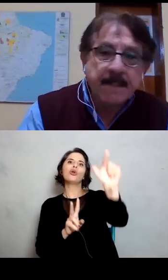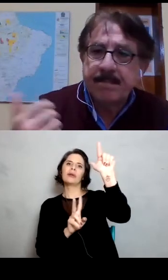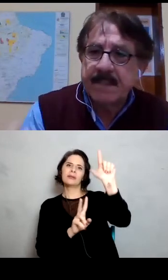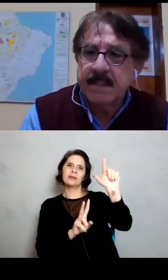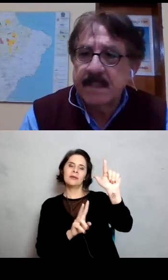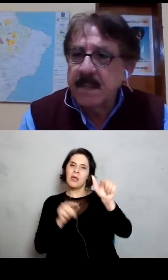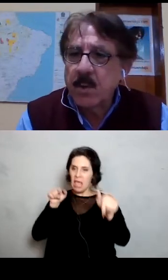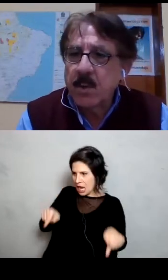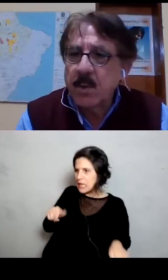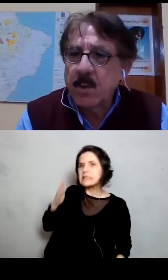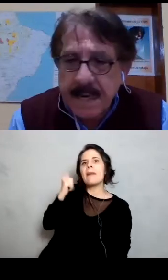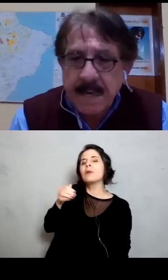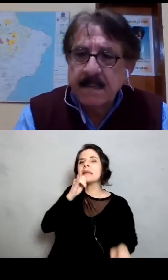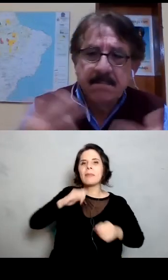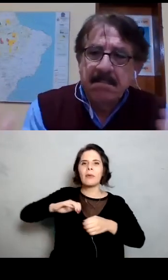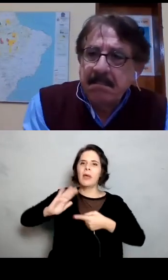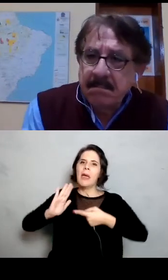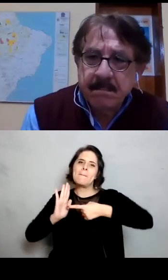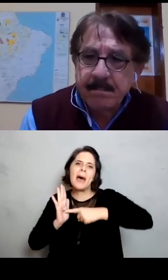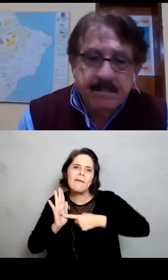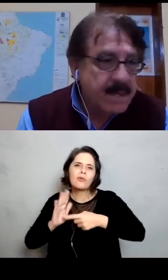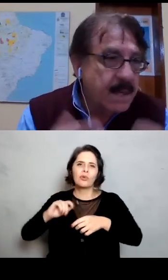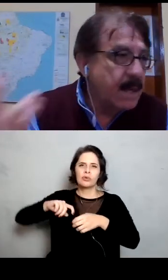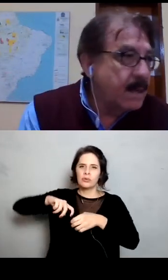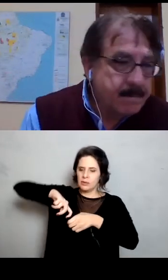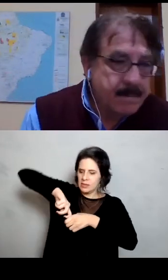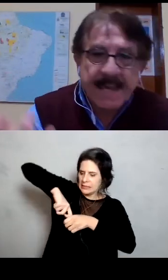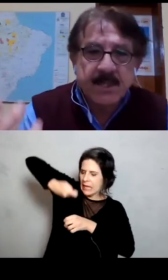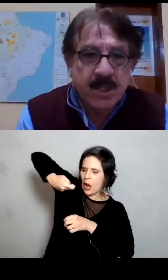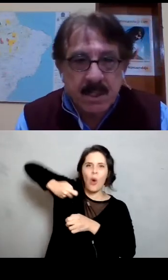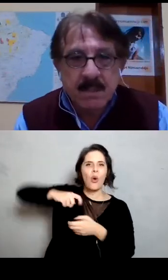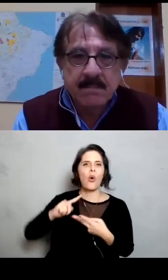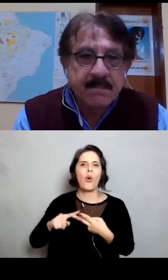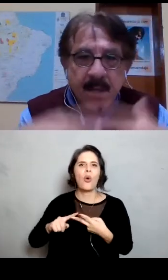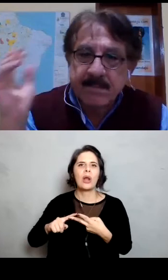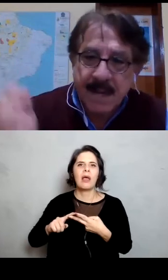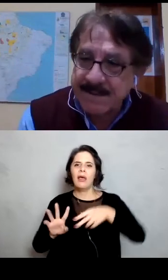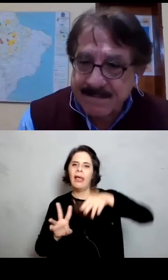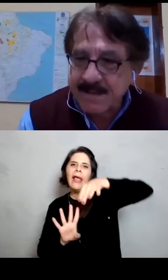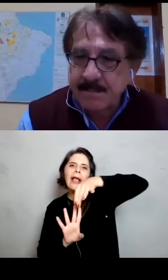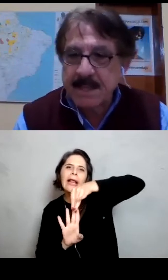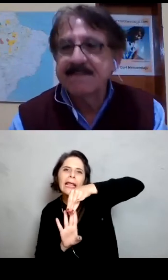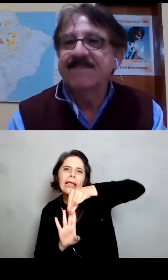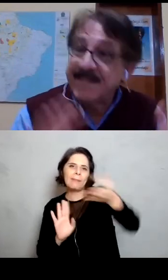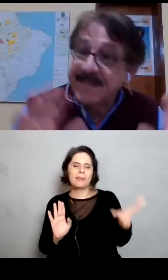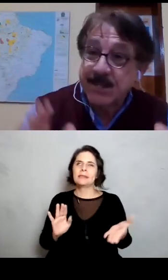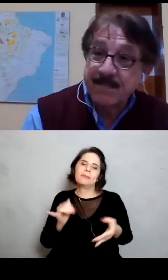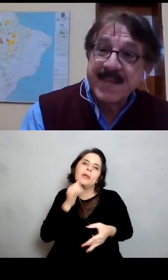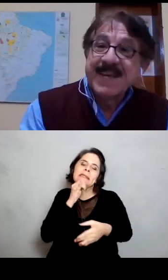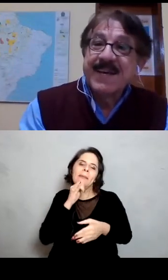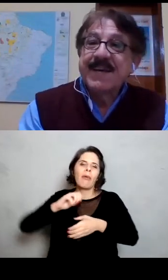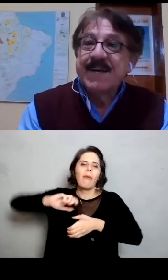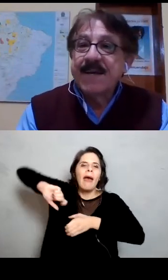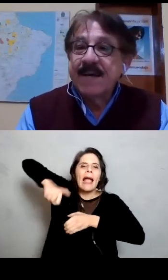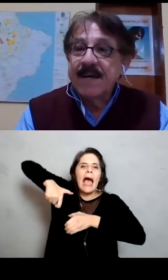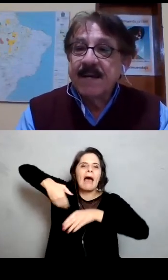brasileiro comum, ele sabe muitas palavras que um indígena lá no meio da aldeia nunca ouviu